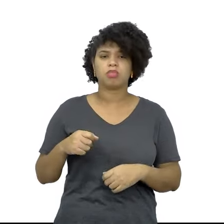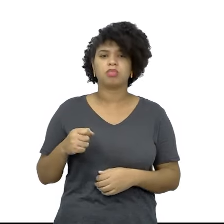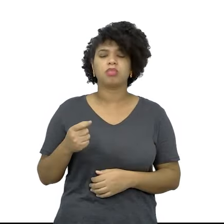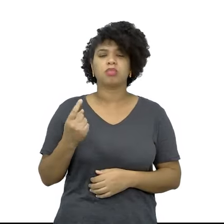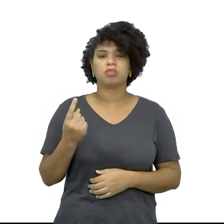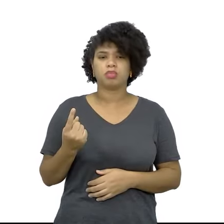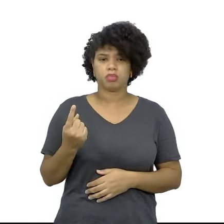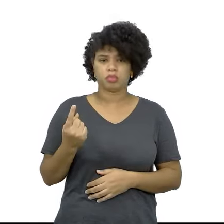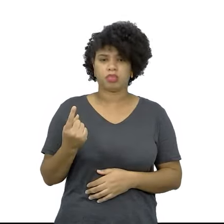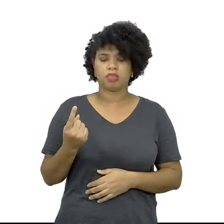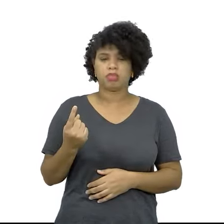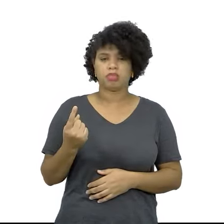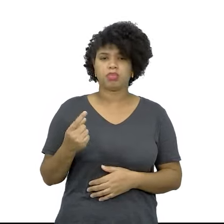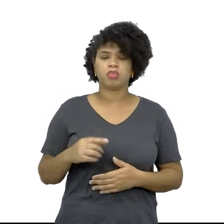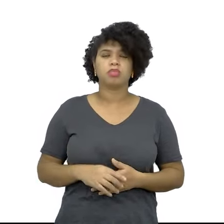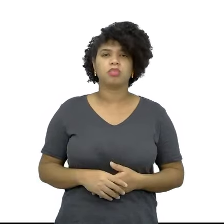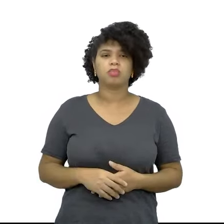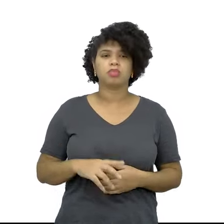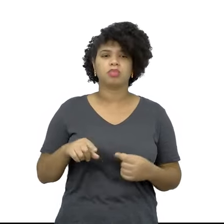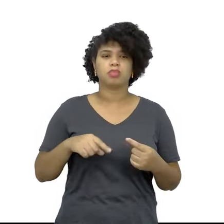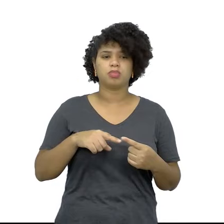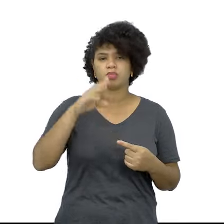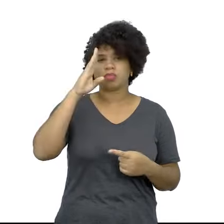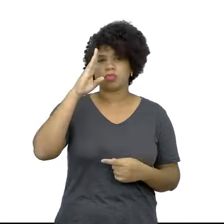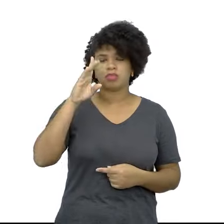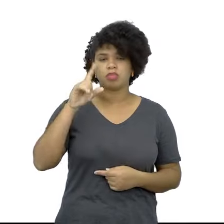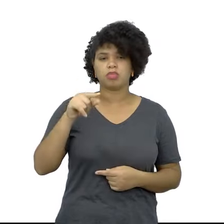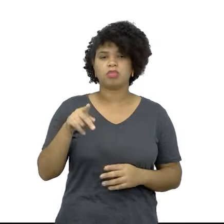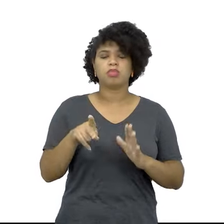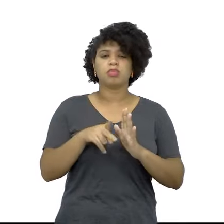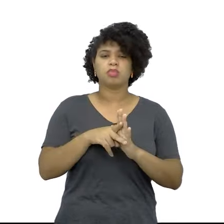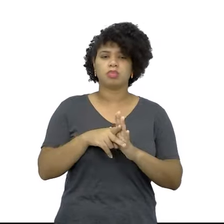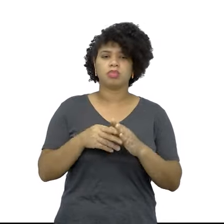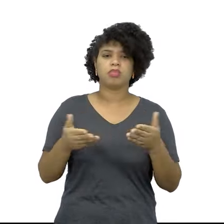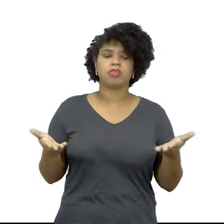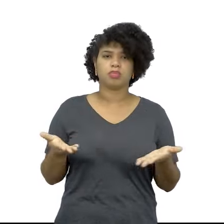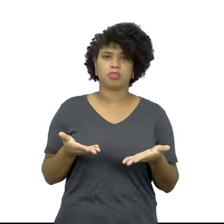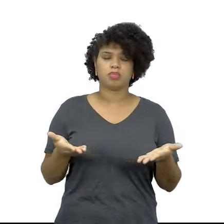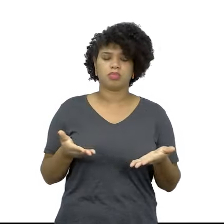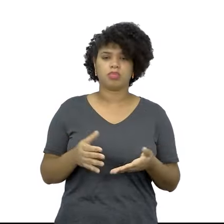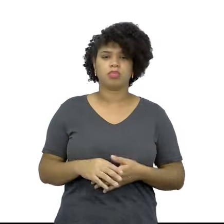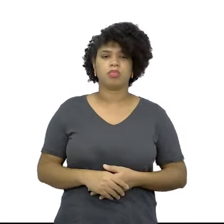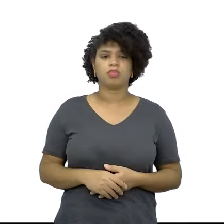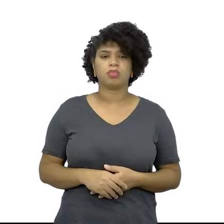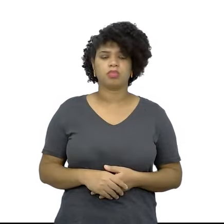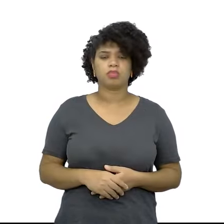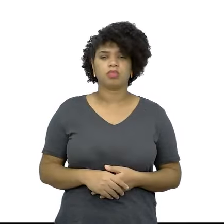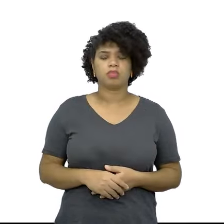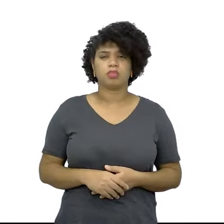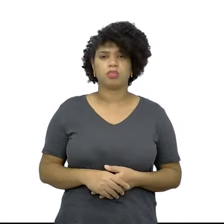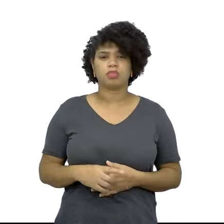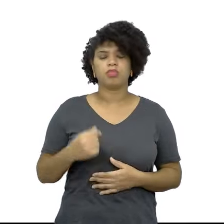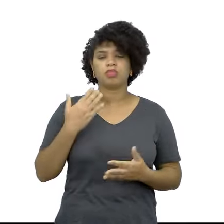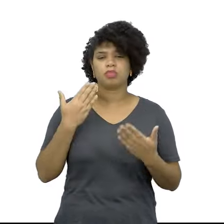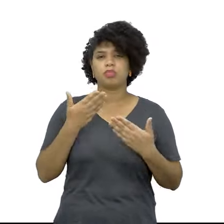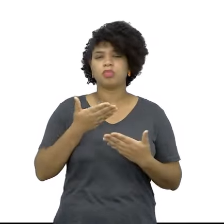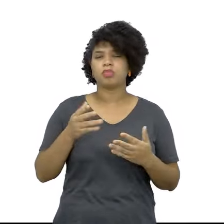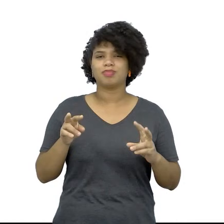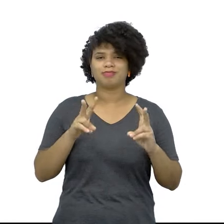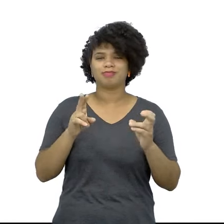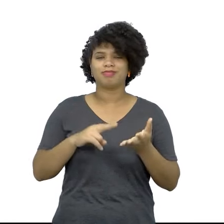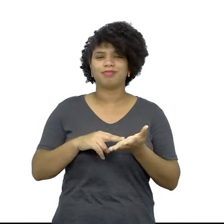terceiro ano, que é o objetivo principal do nosso encontro de hoje. Falar um pouquinho sobre as cartas,